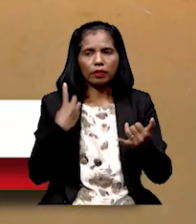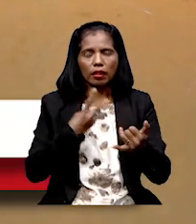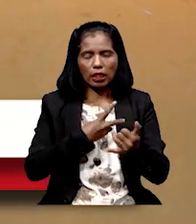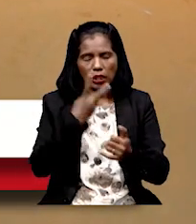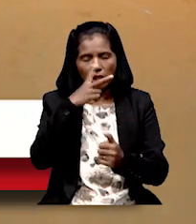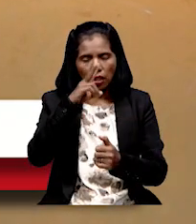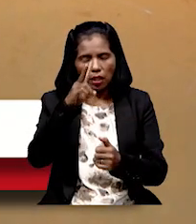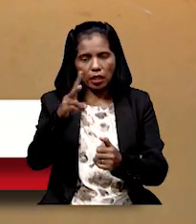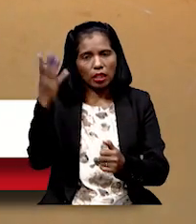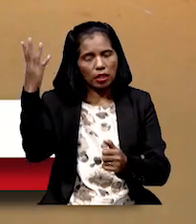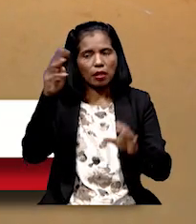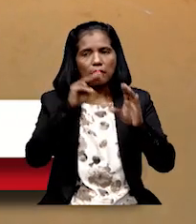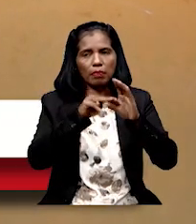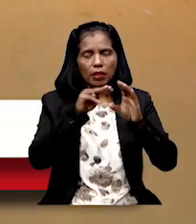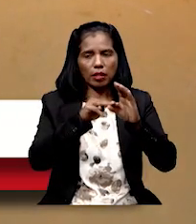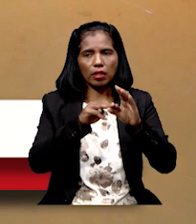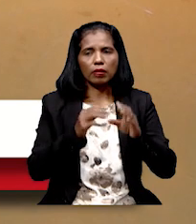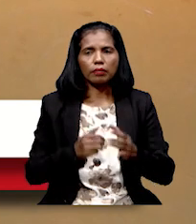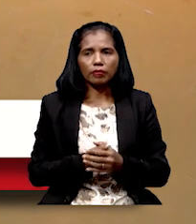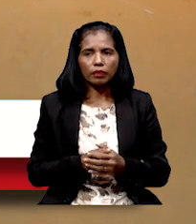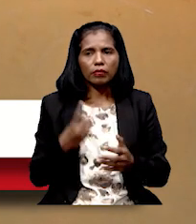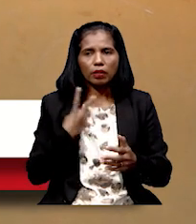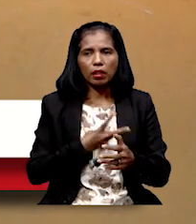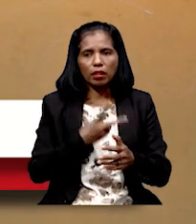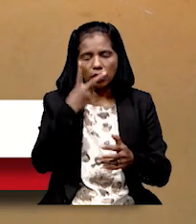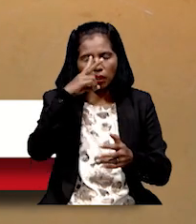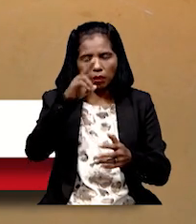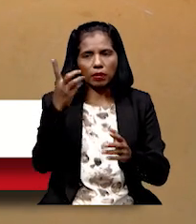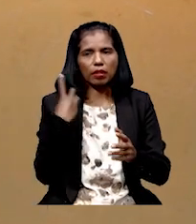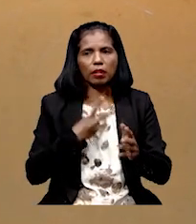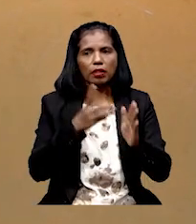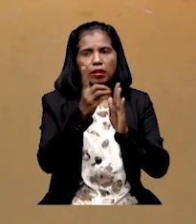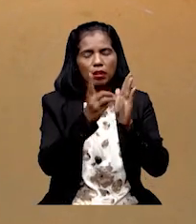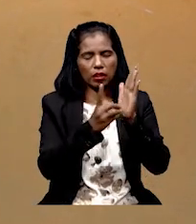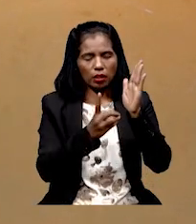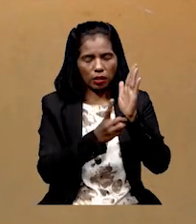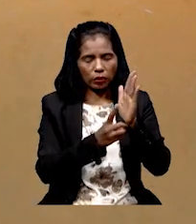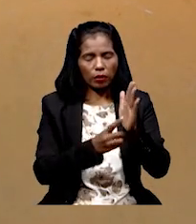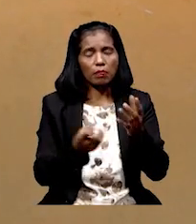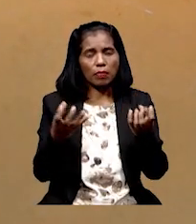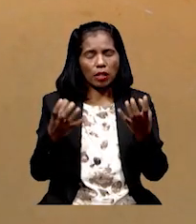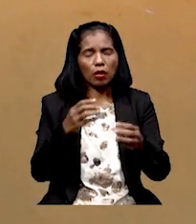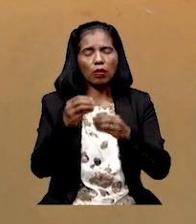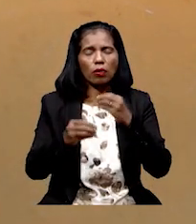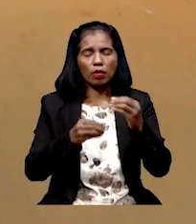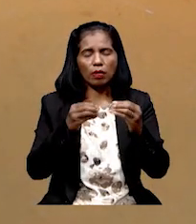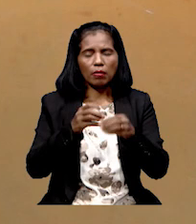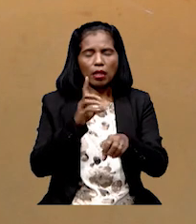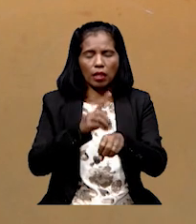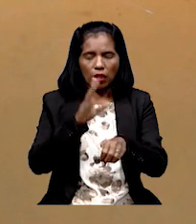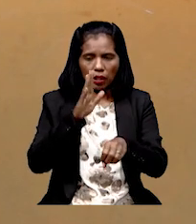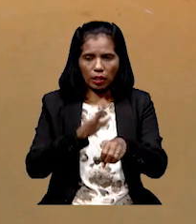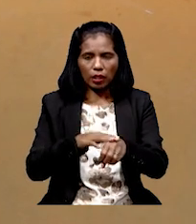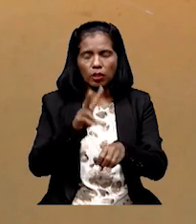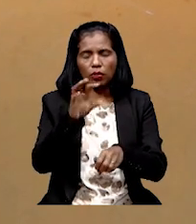kondisao mercado ninia, portanto, ita hare mos itinya darus nebe maka agora makas, kona badengue ha hubusi 2020 ate